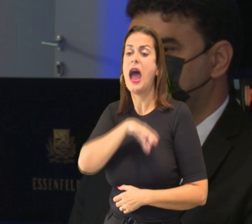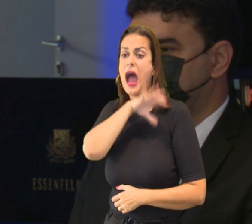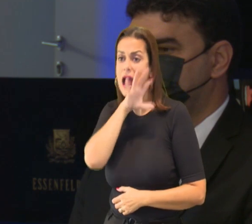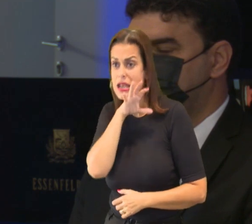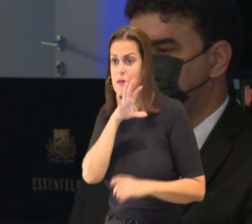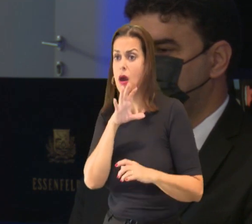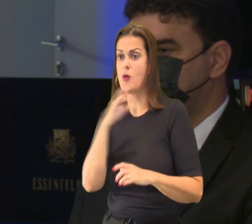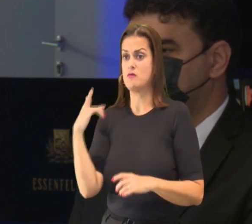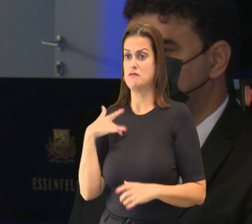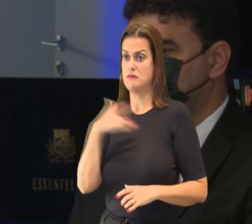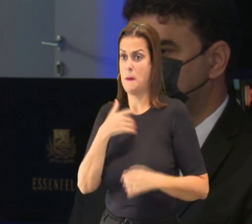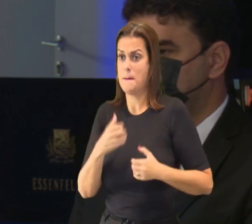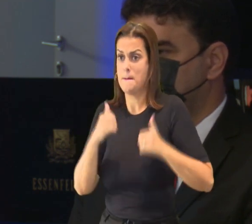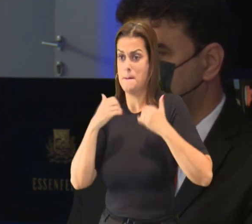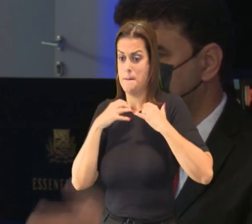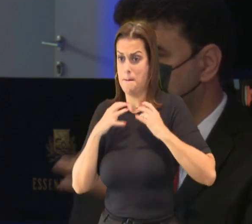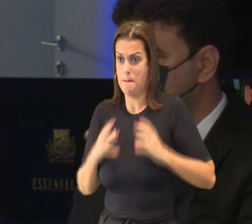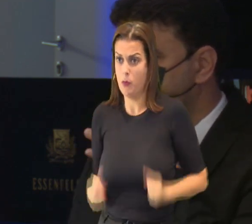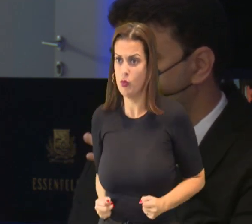puro.